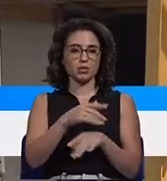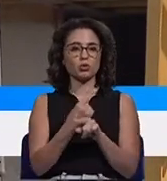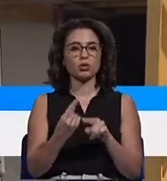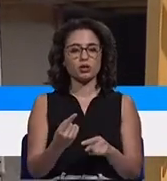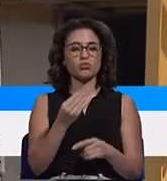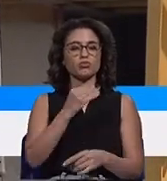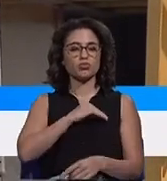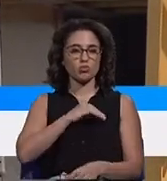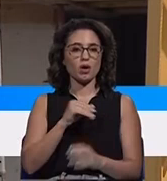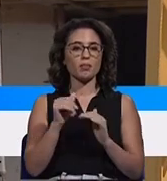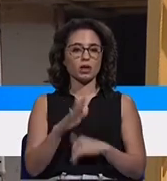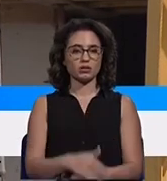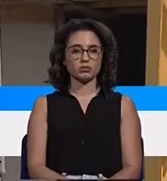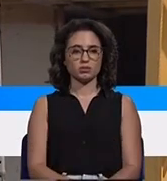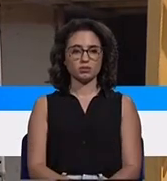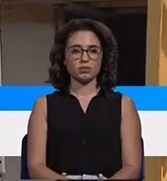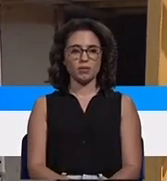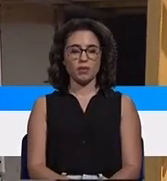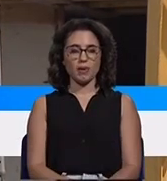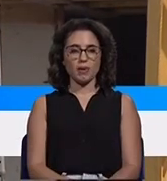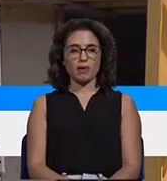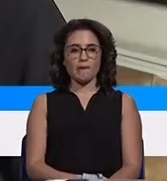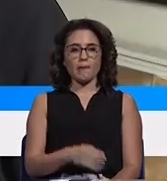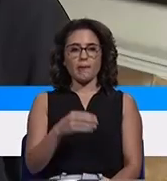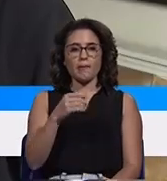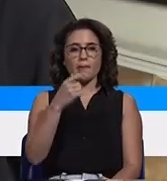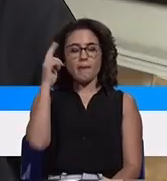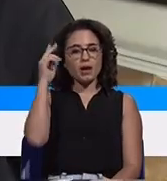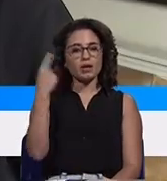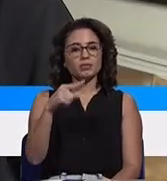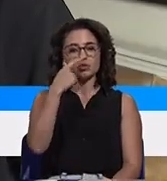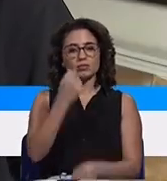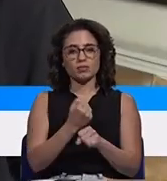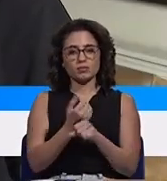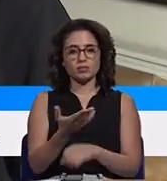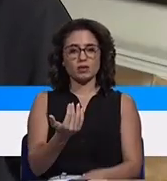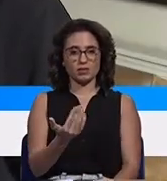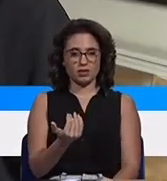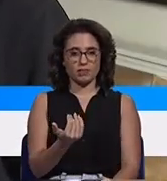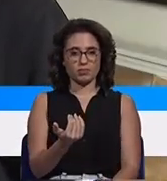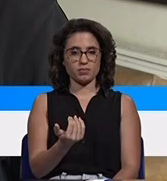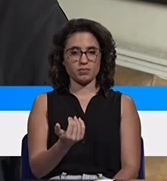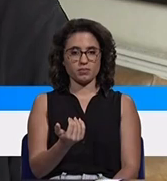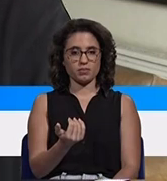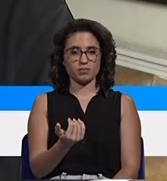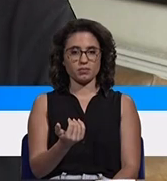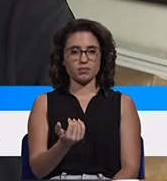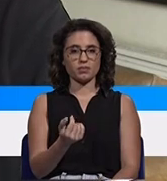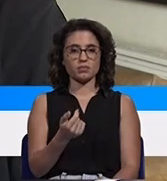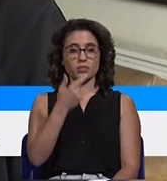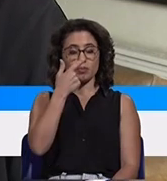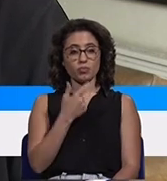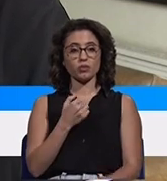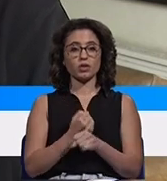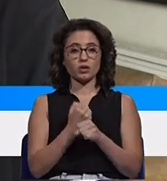mais. A Madeira tem falta de mão de obra. A verdade é que há muitos dos nossos trabalhadores da construção